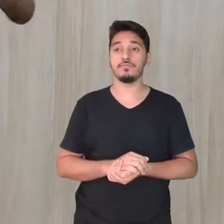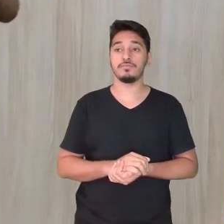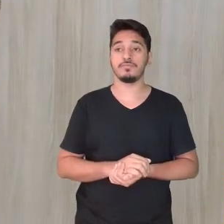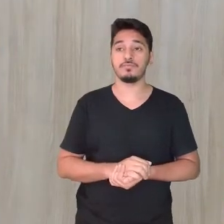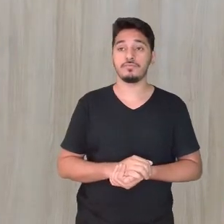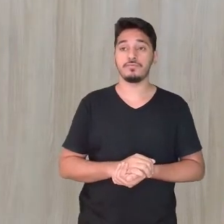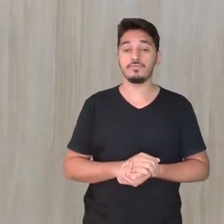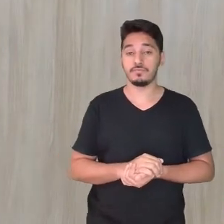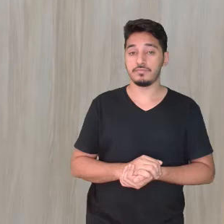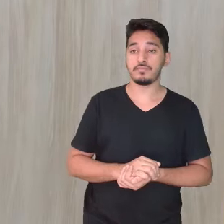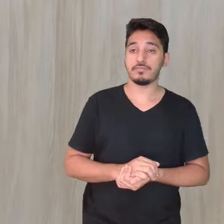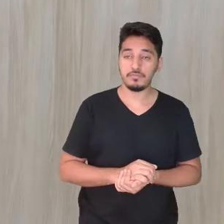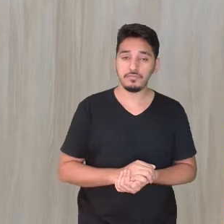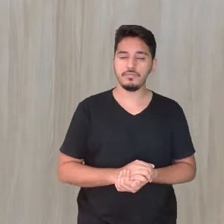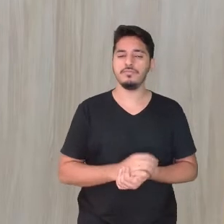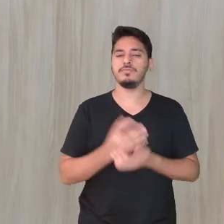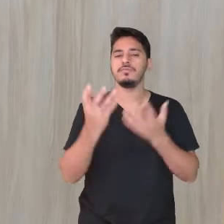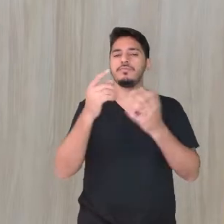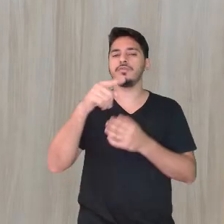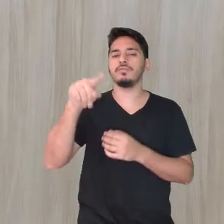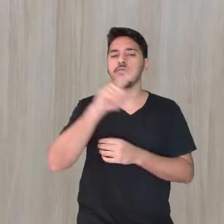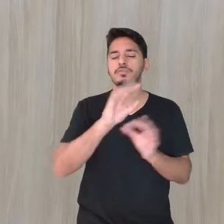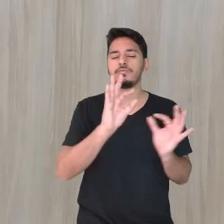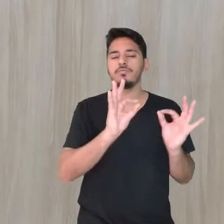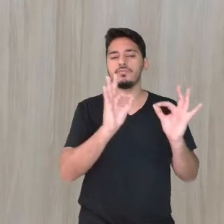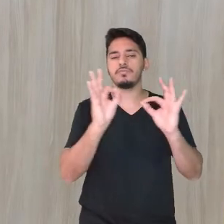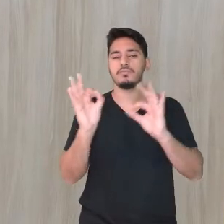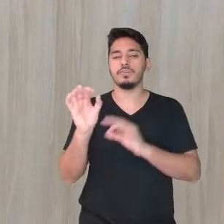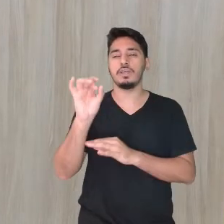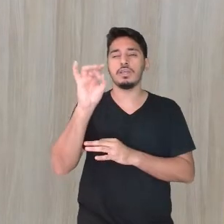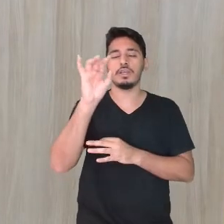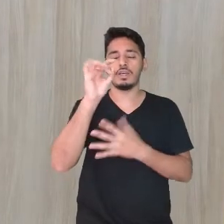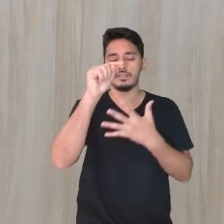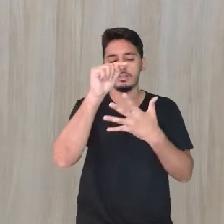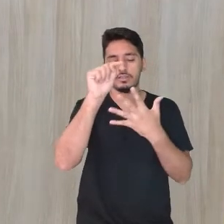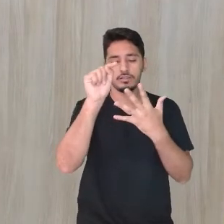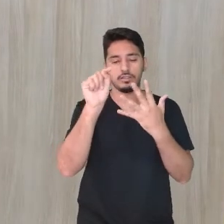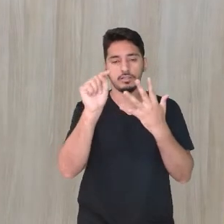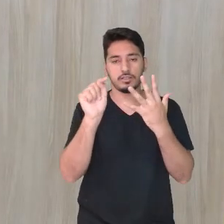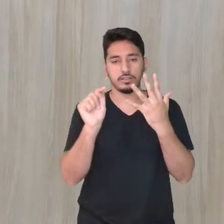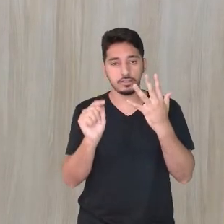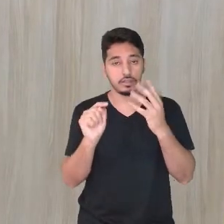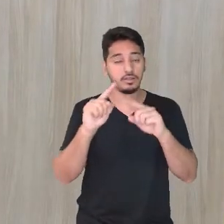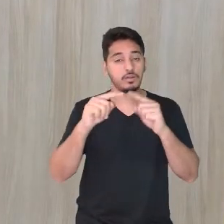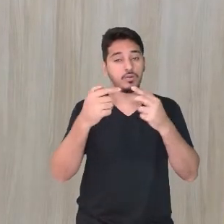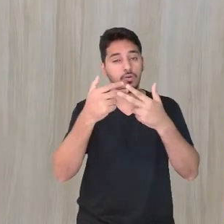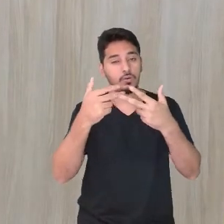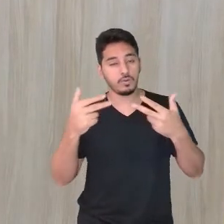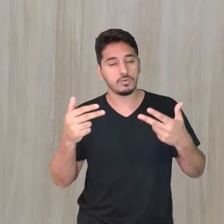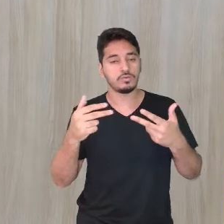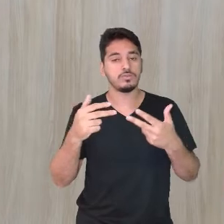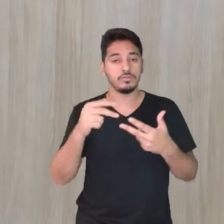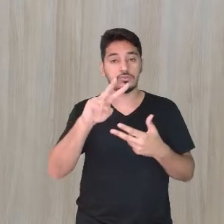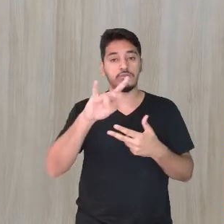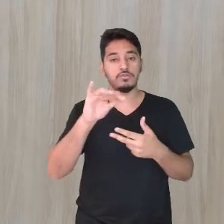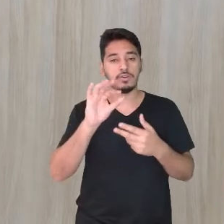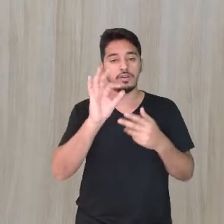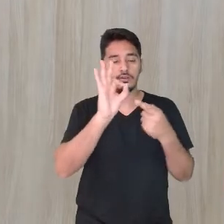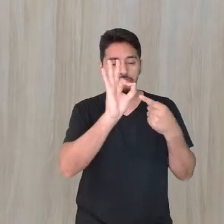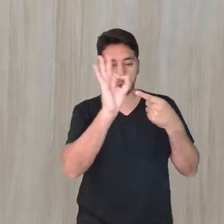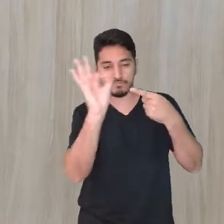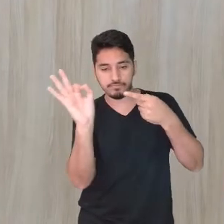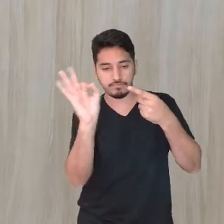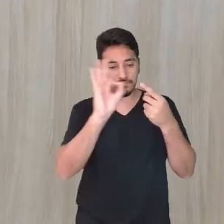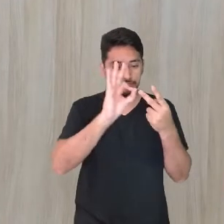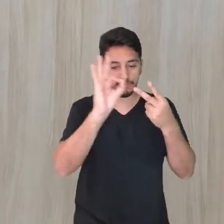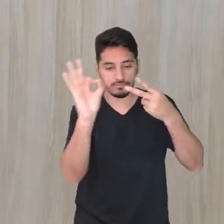Vamos lá, preste atenção. Eu quero que vocês acompanhem cada tópico, cada item e você observar